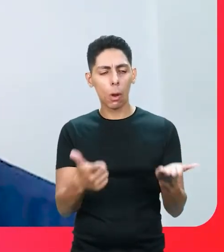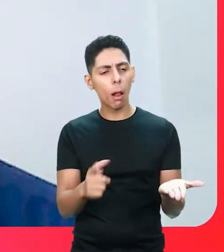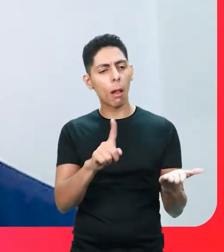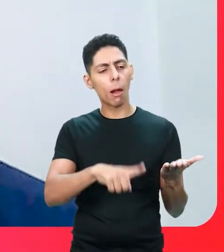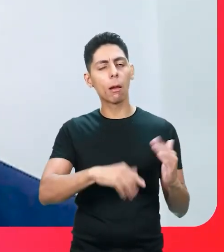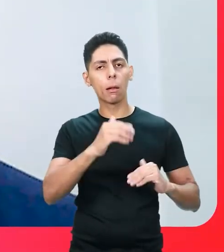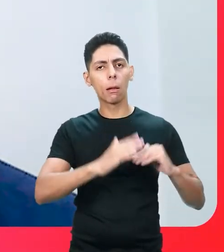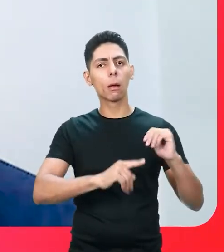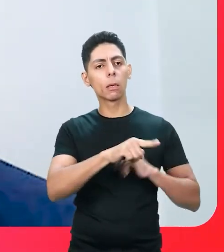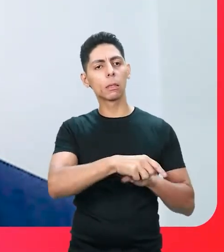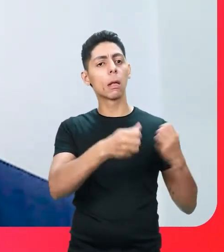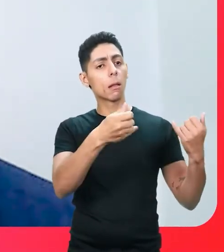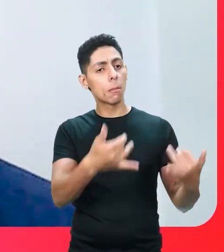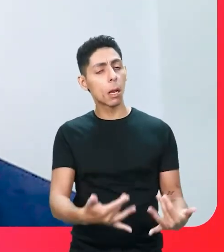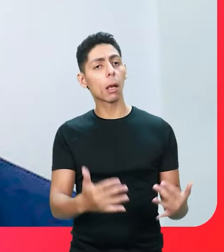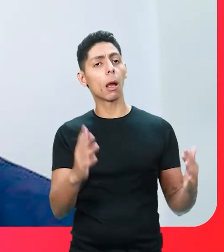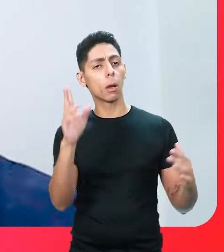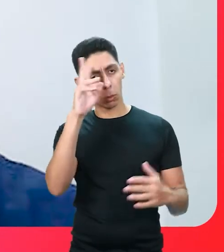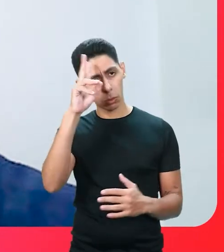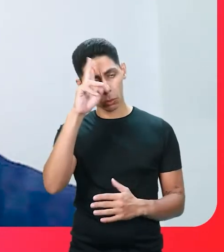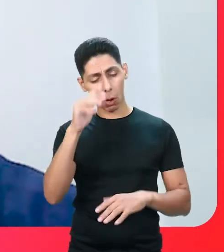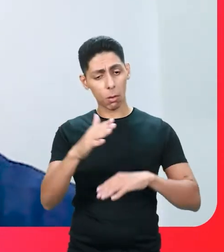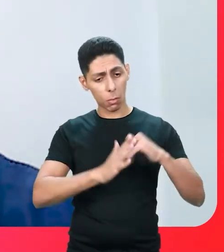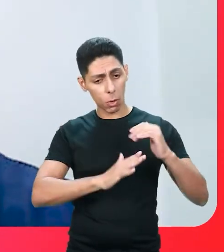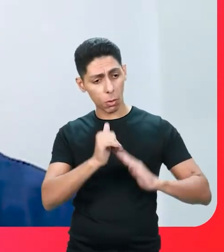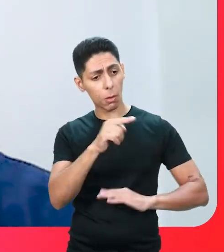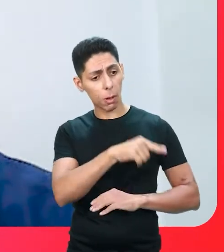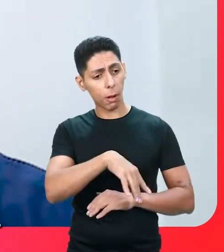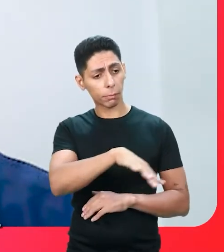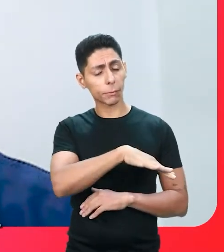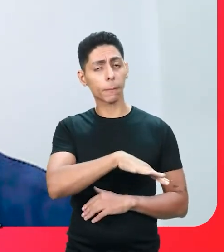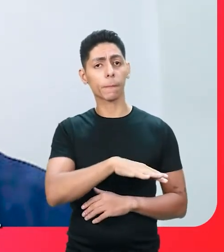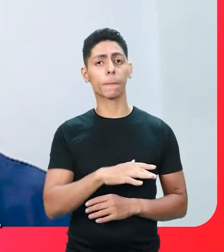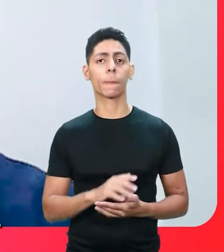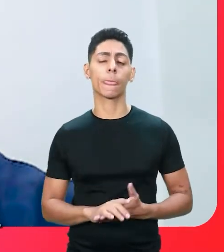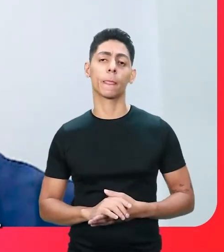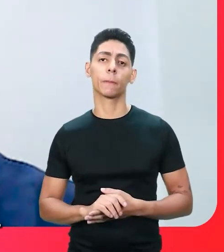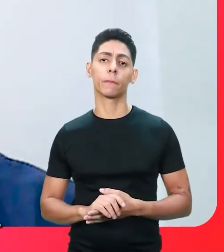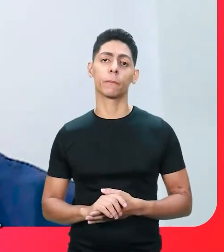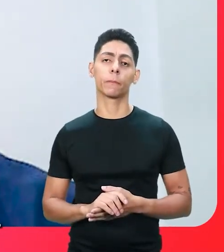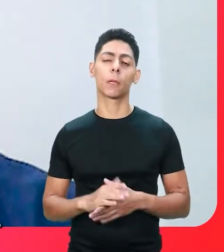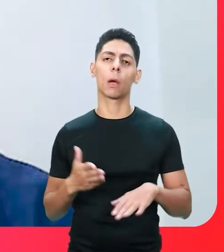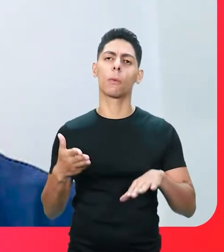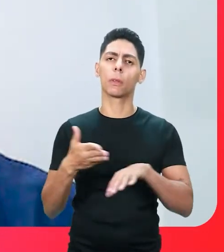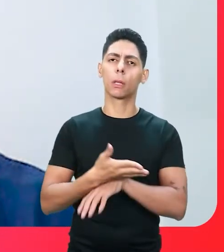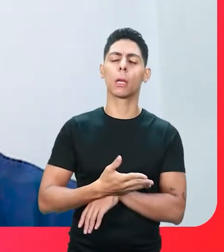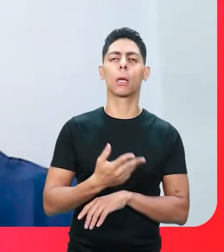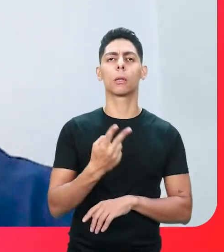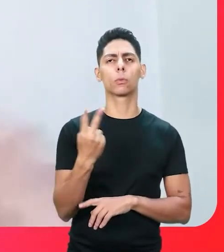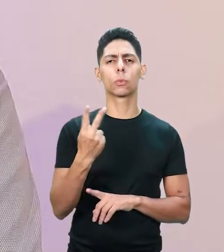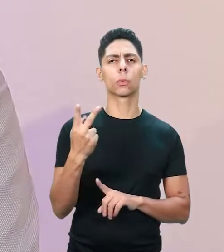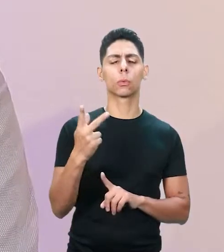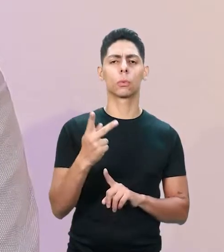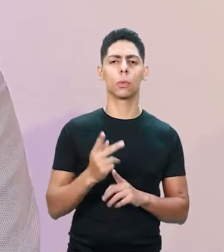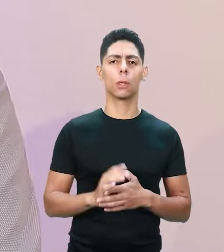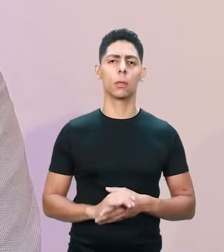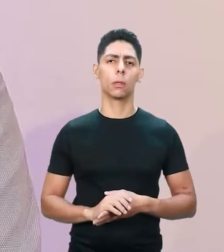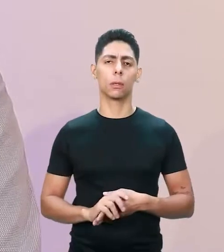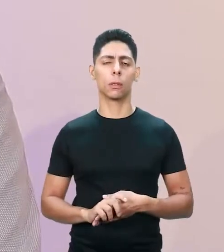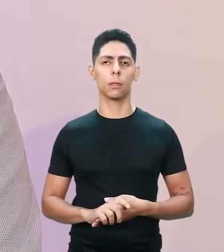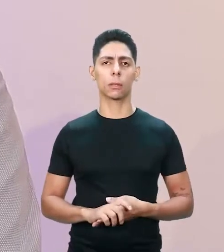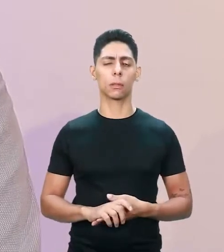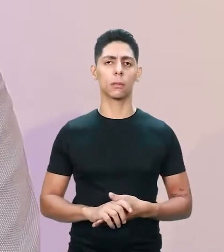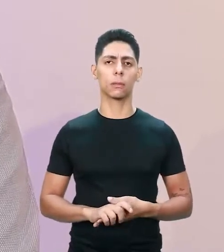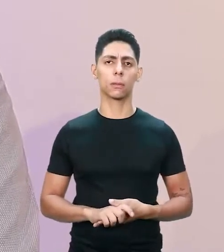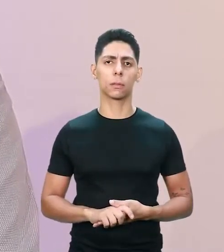explica a história profissional. E aí, fazendo jornalismo, eu entrei no segundo semestre de 81, fazendo jornalismo. Só um